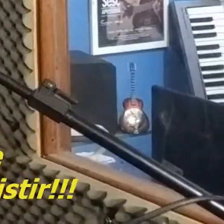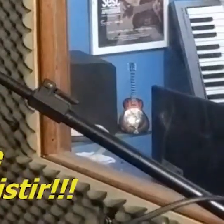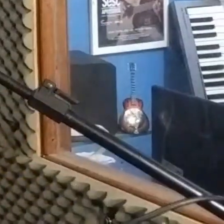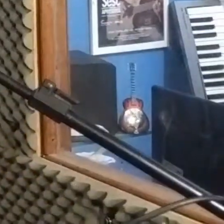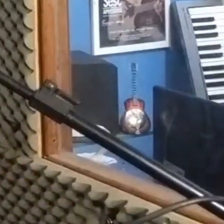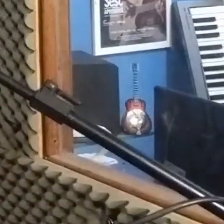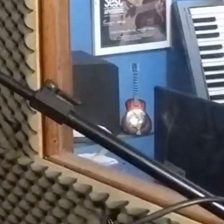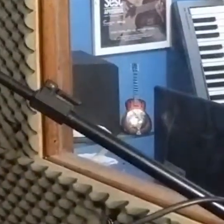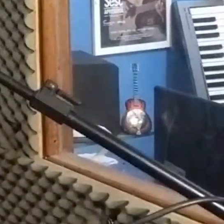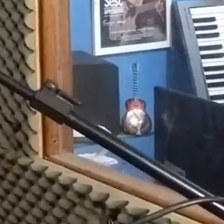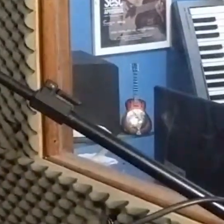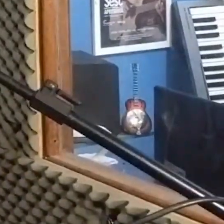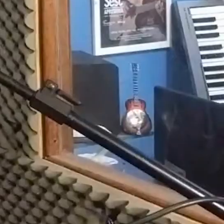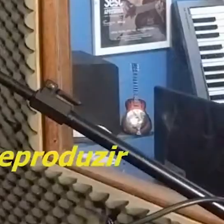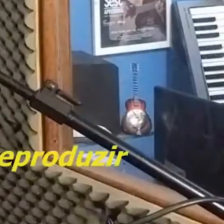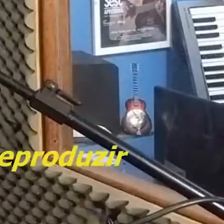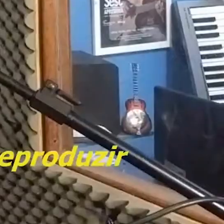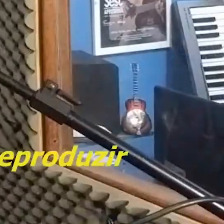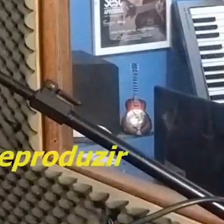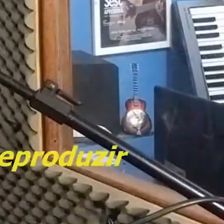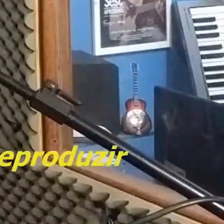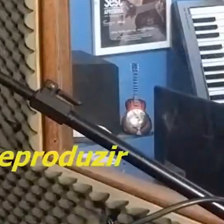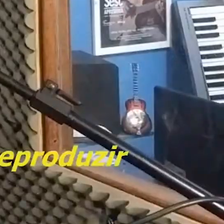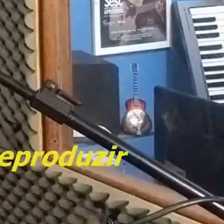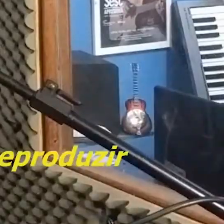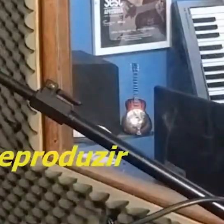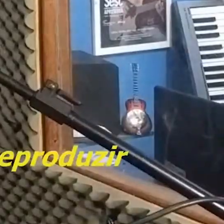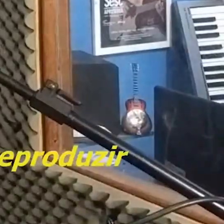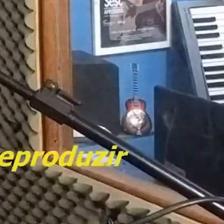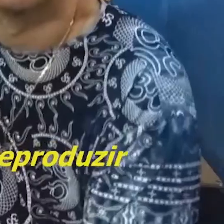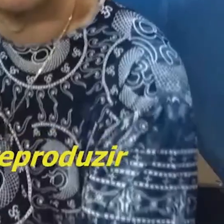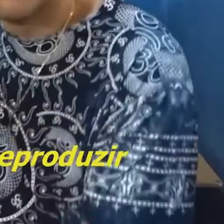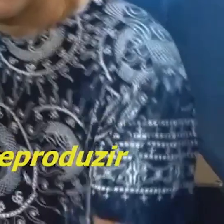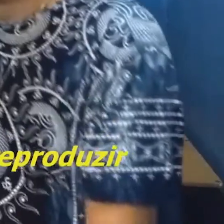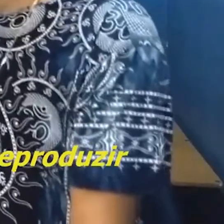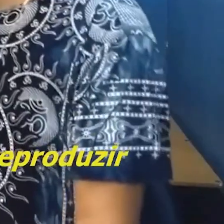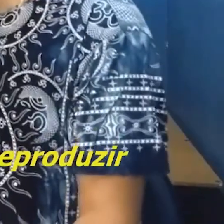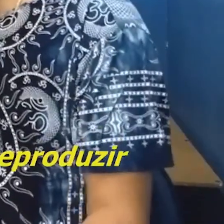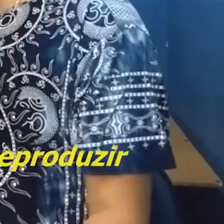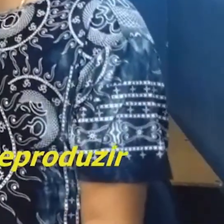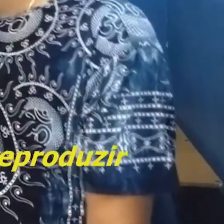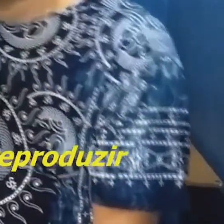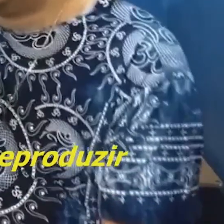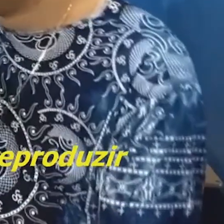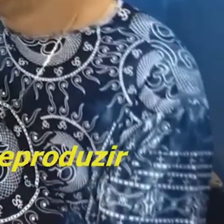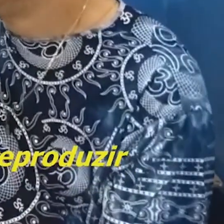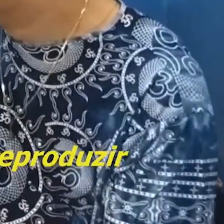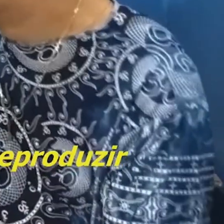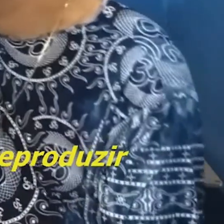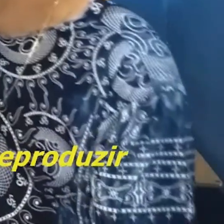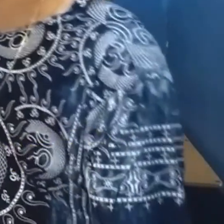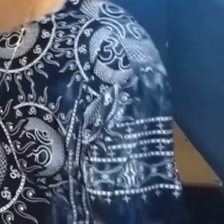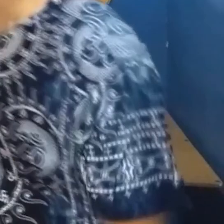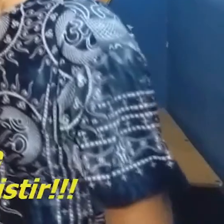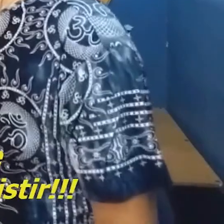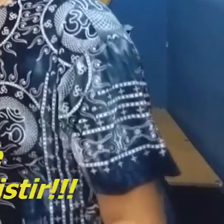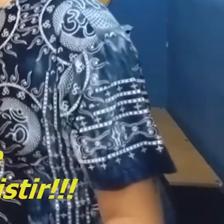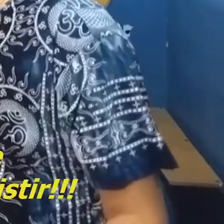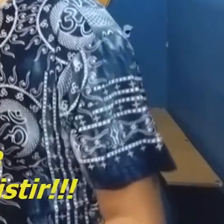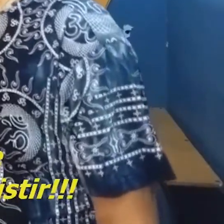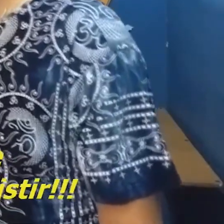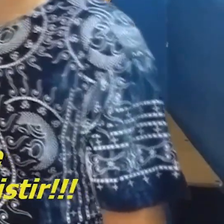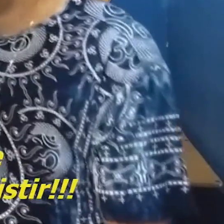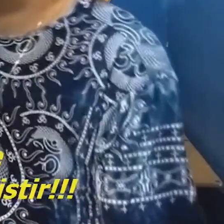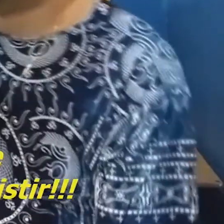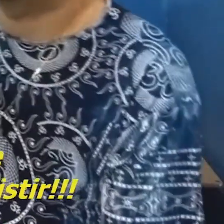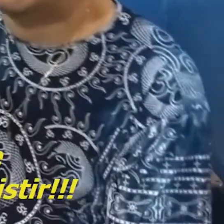eles vão existir. Se precisar, fazem a simiparidade para se reproduzir, vão se espalhar por